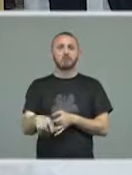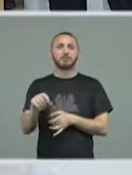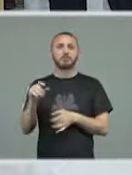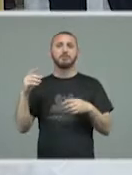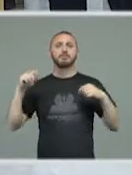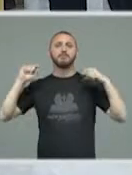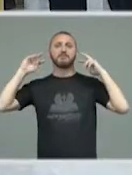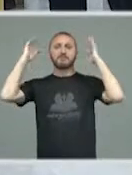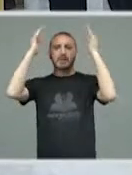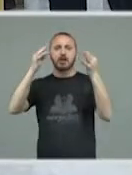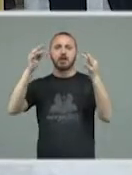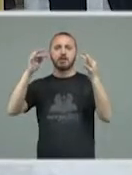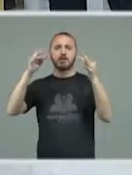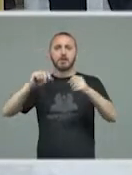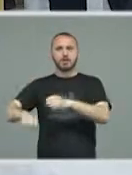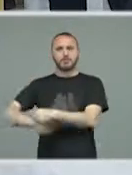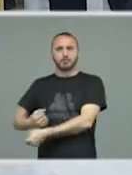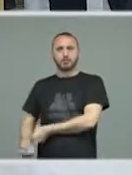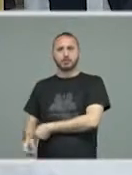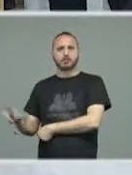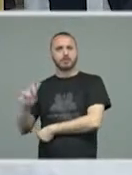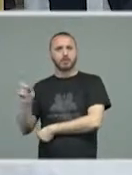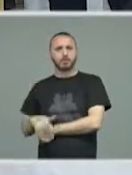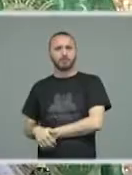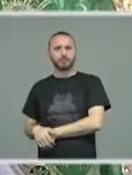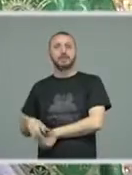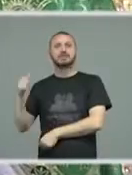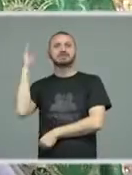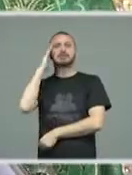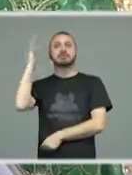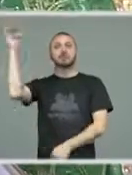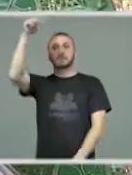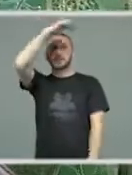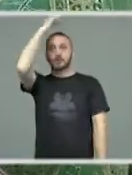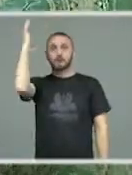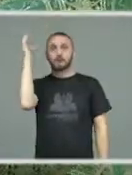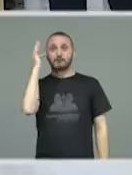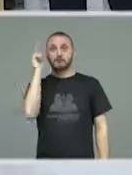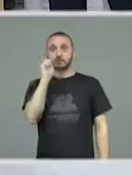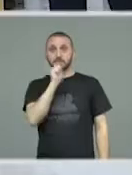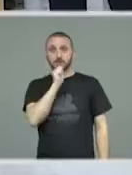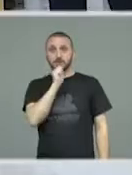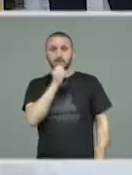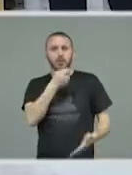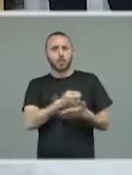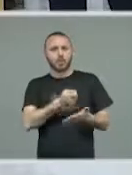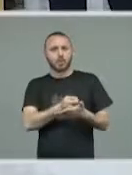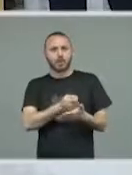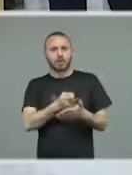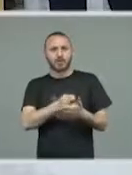monges. Eu dizia de São Francisco de Sales, do combate espiritual, não